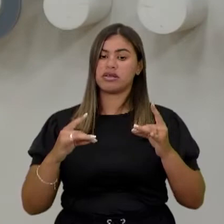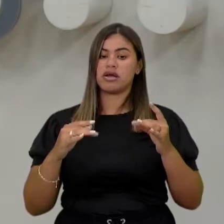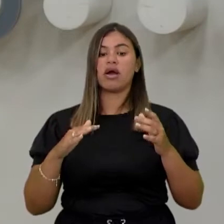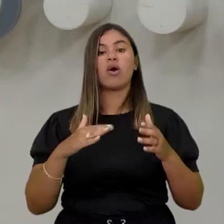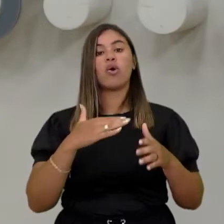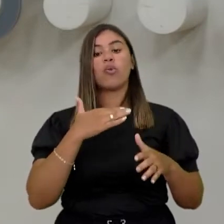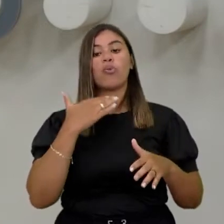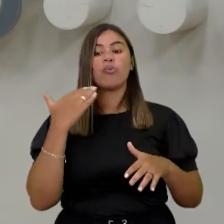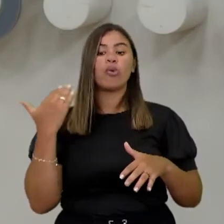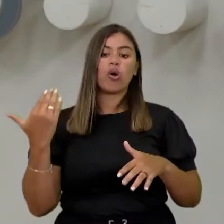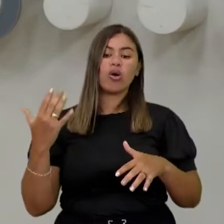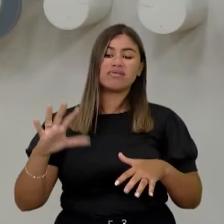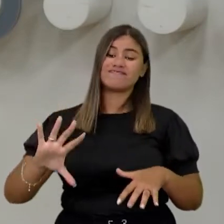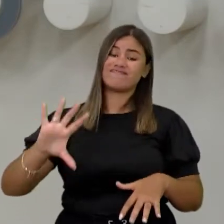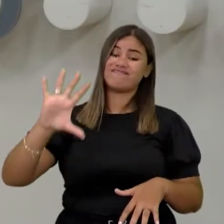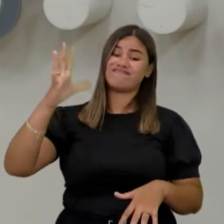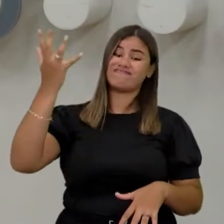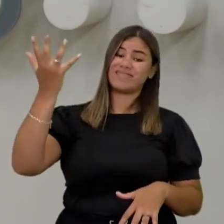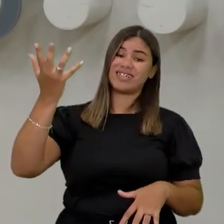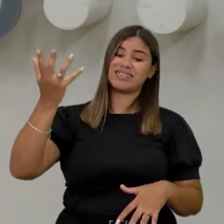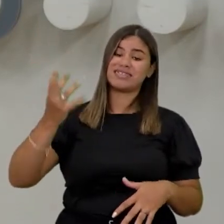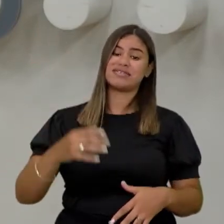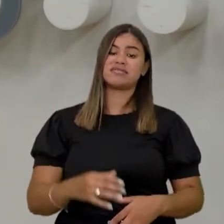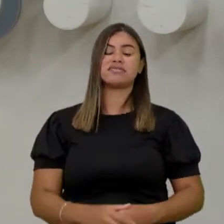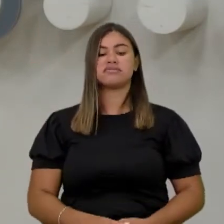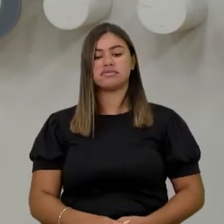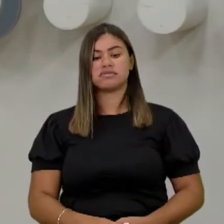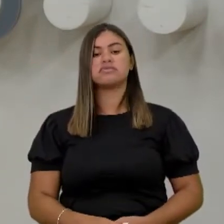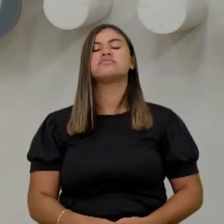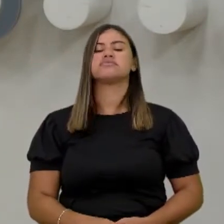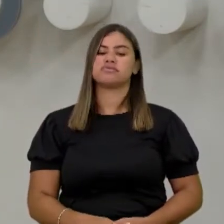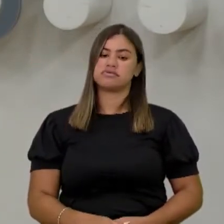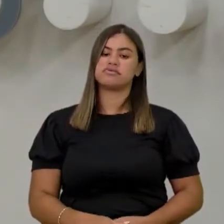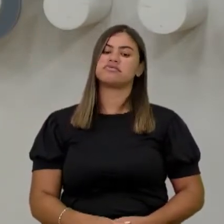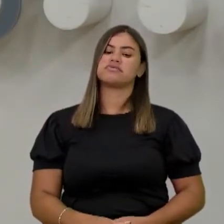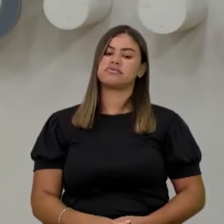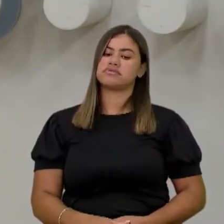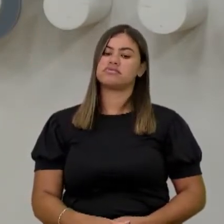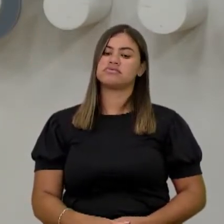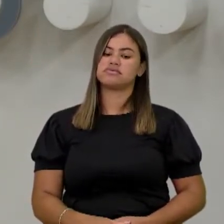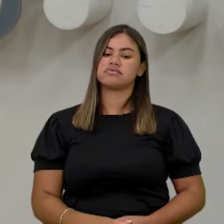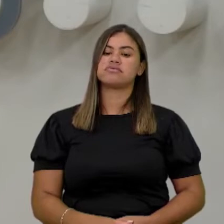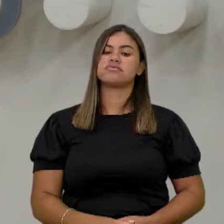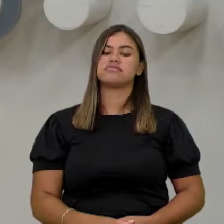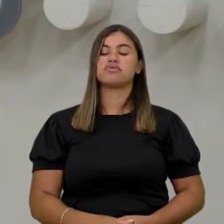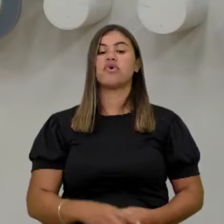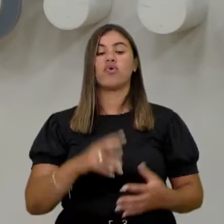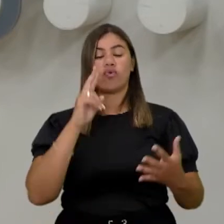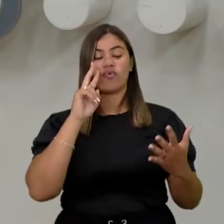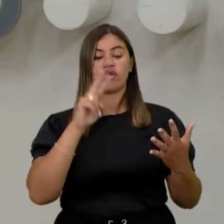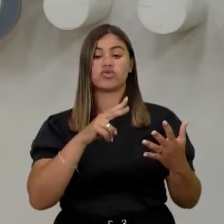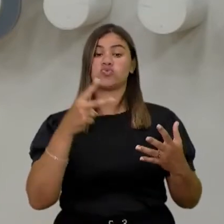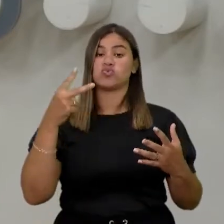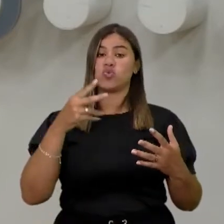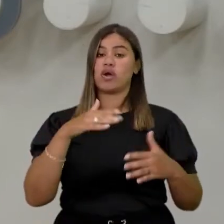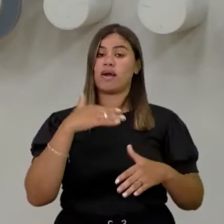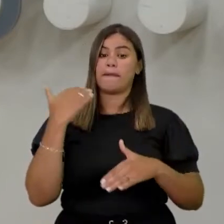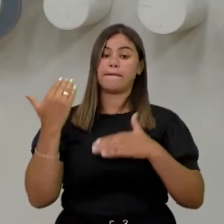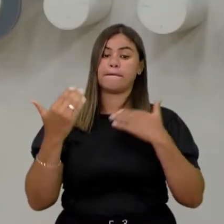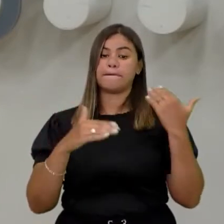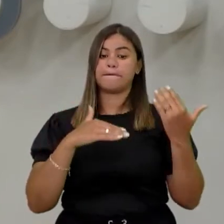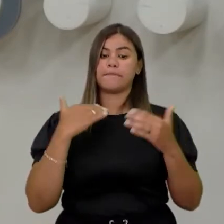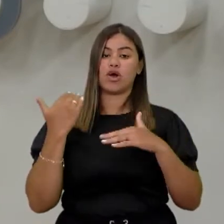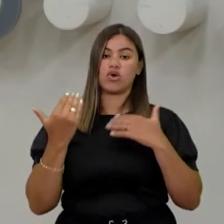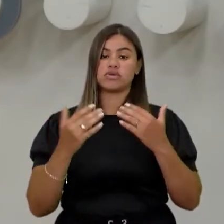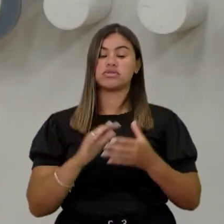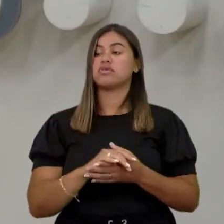morte, alguma morte trágica, tem sempre essa pegada, sabe? Assim, eu estou vendo duas aqui de mortes. Você está vendo em redes sociais